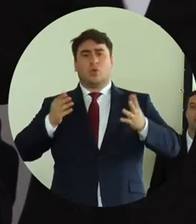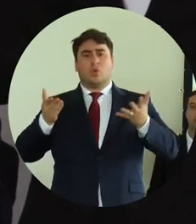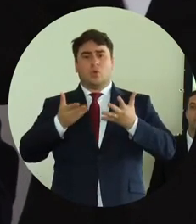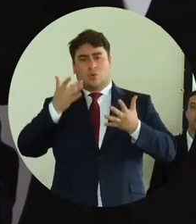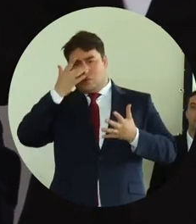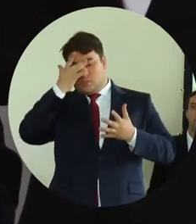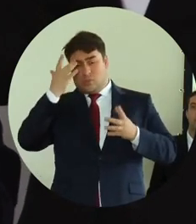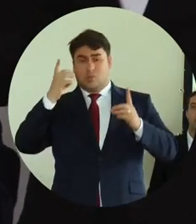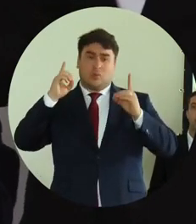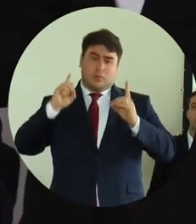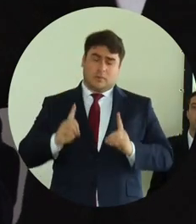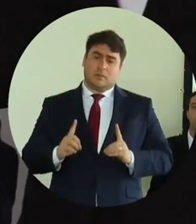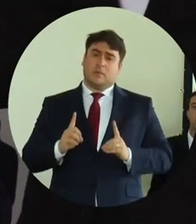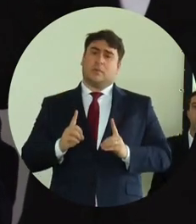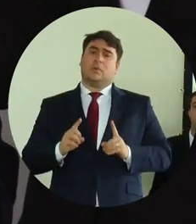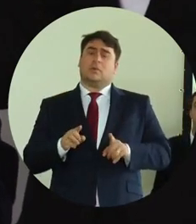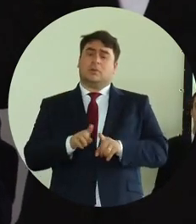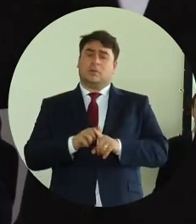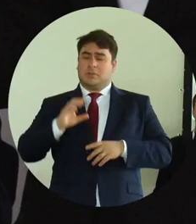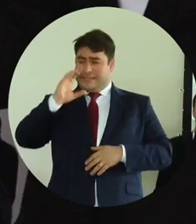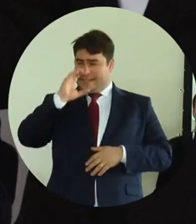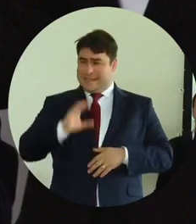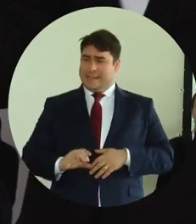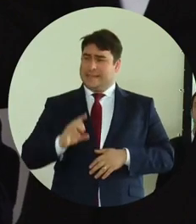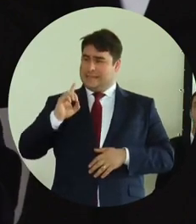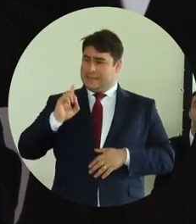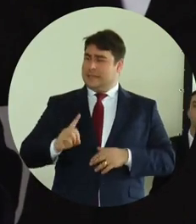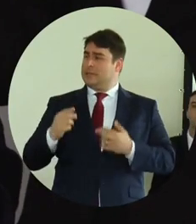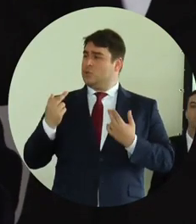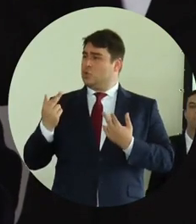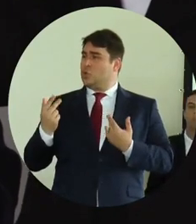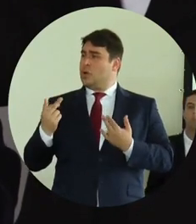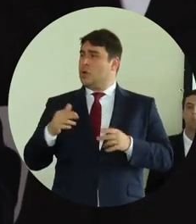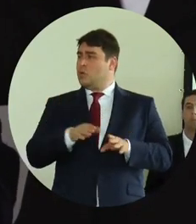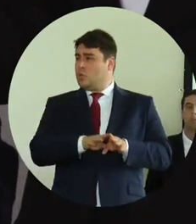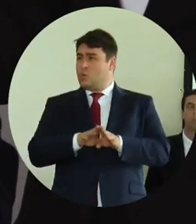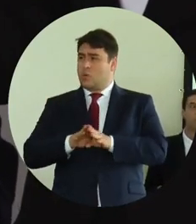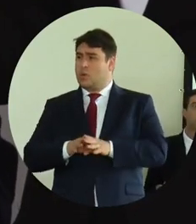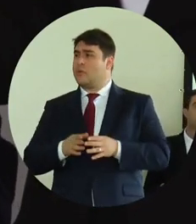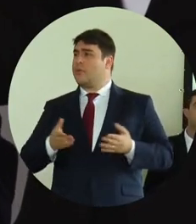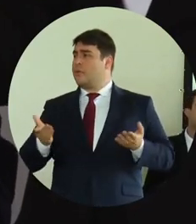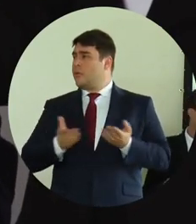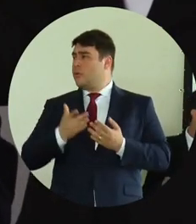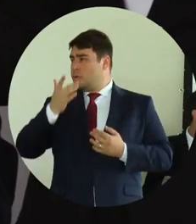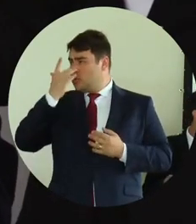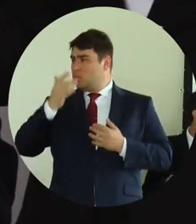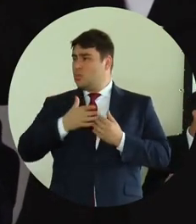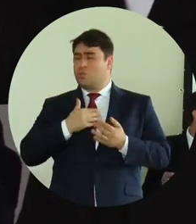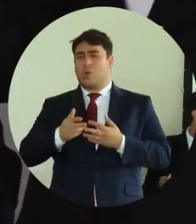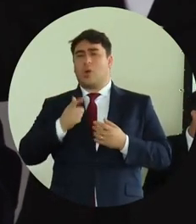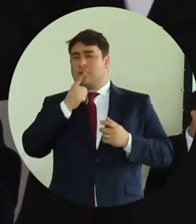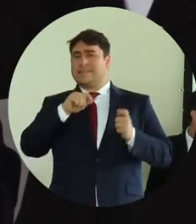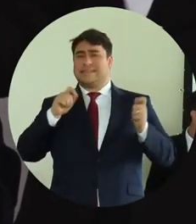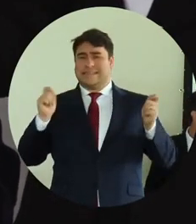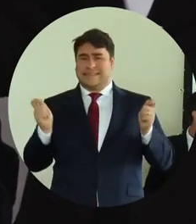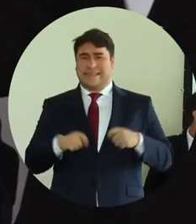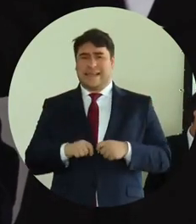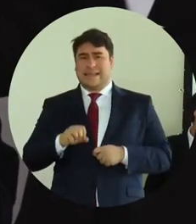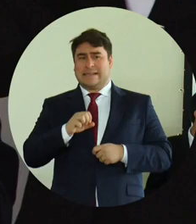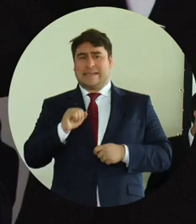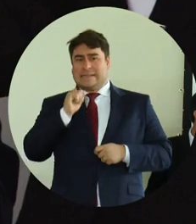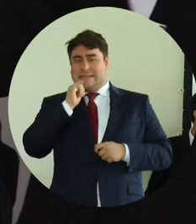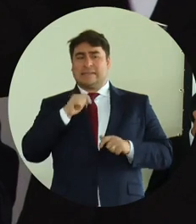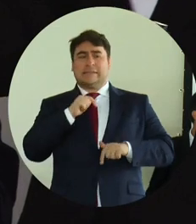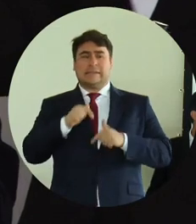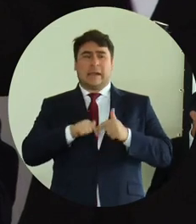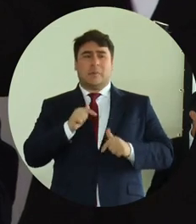com deficiência como um cidadão de direitos igual a qualquer um. Hoje, em qualquer lugar que a gente frequente, se o serviço